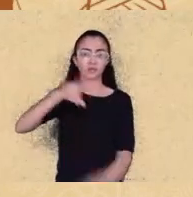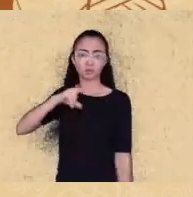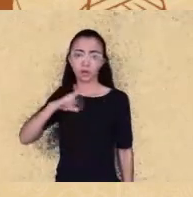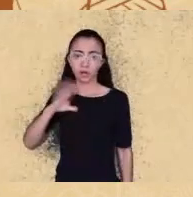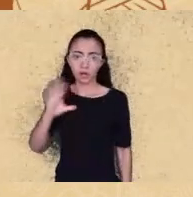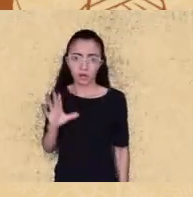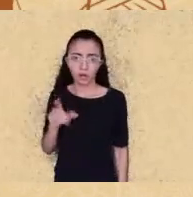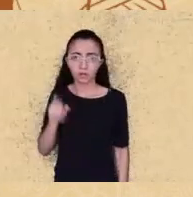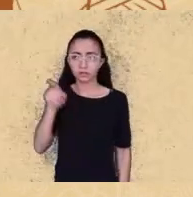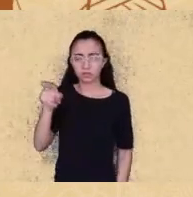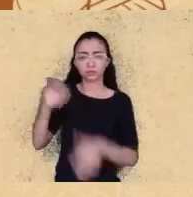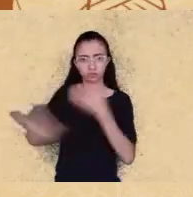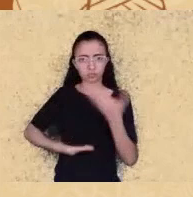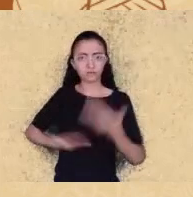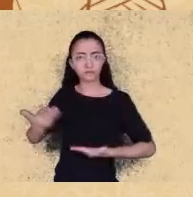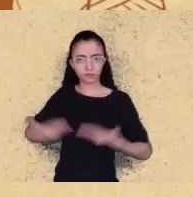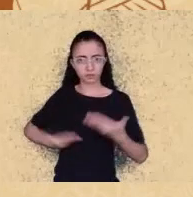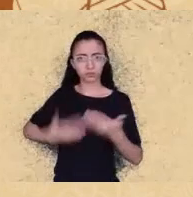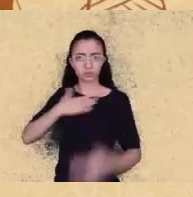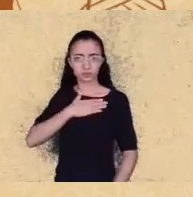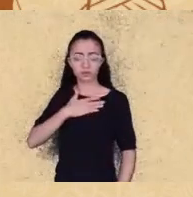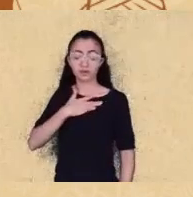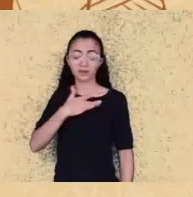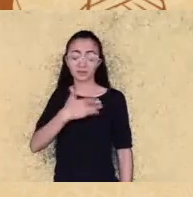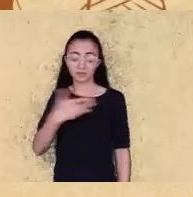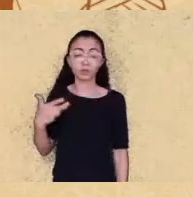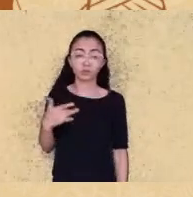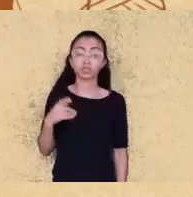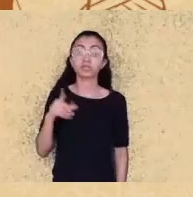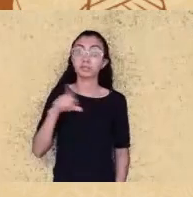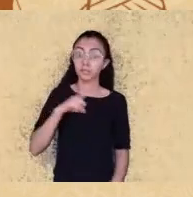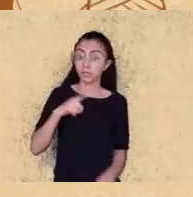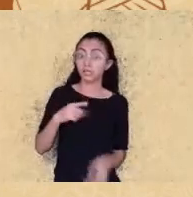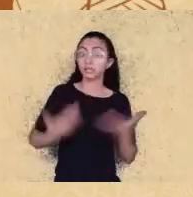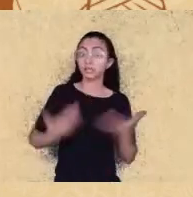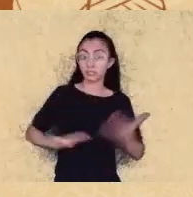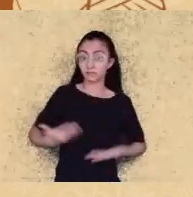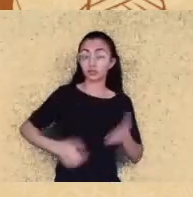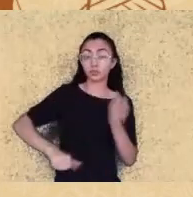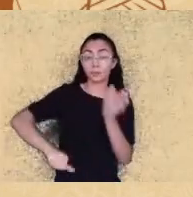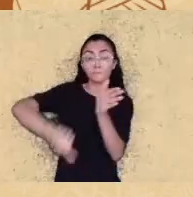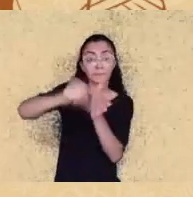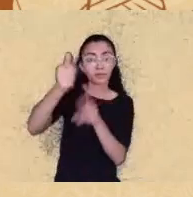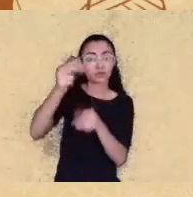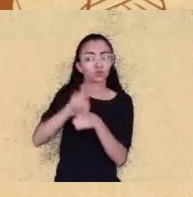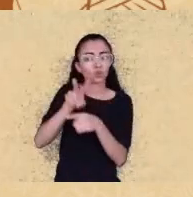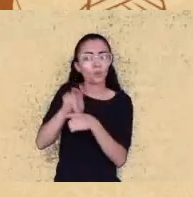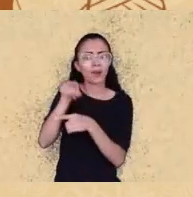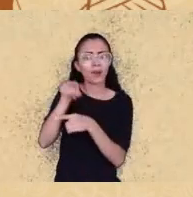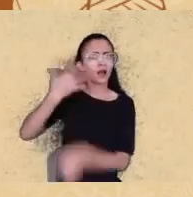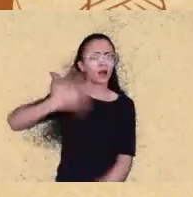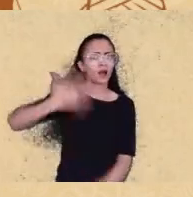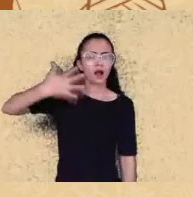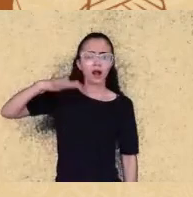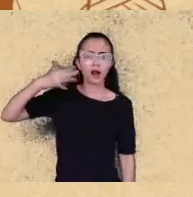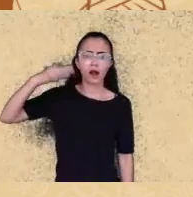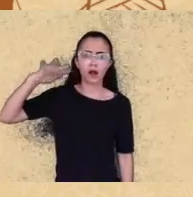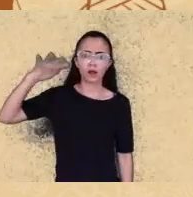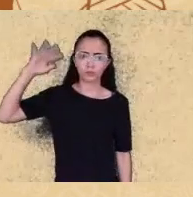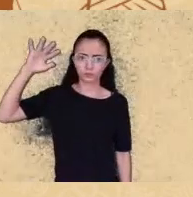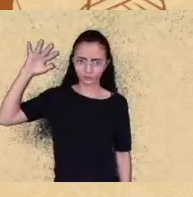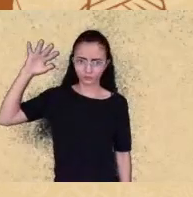serviço de primeiros socorros. Eles fazem muito treinamento de primeiros socorros. Caríssimo. Treinamento é caríssimo lá, como tudo lá.